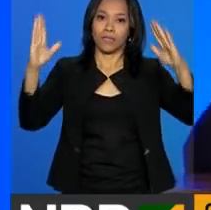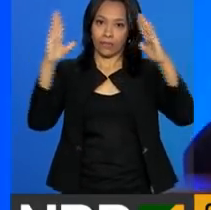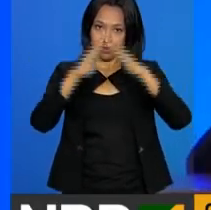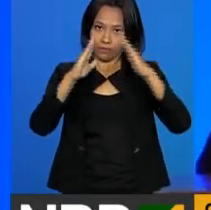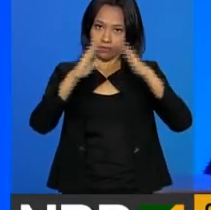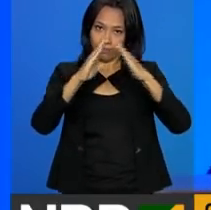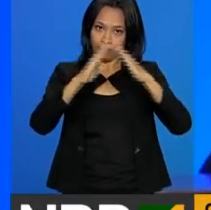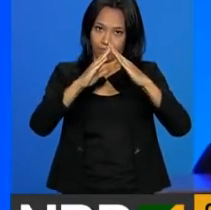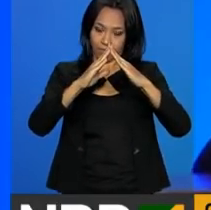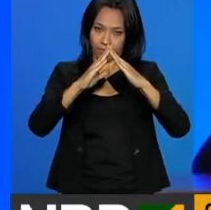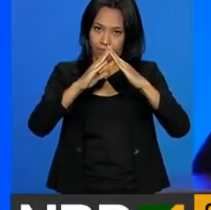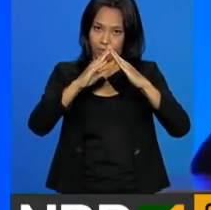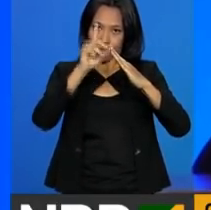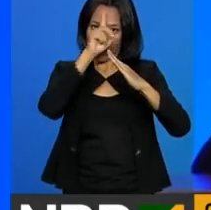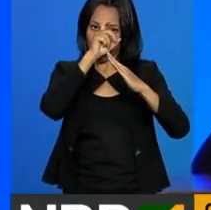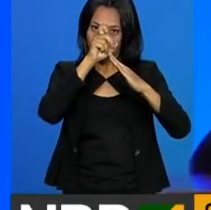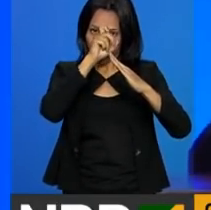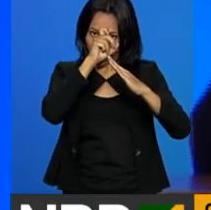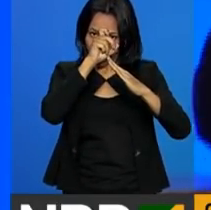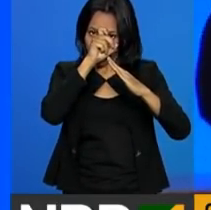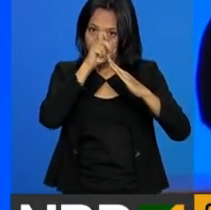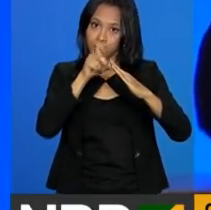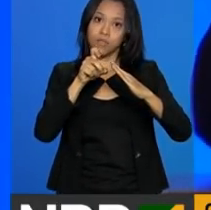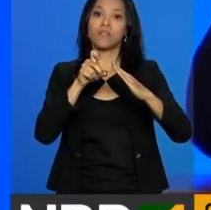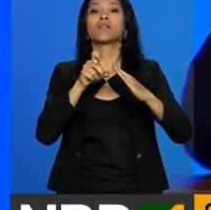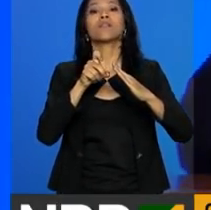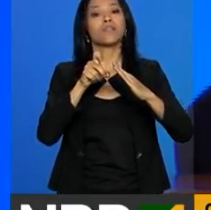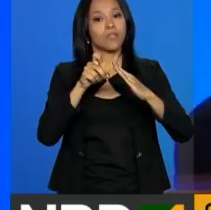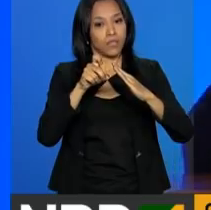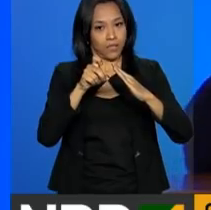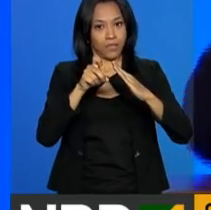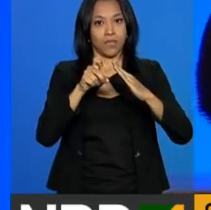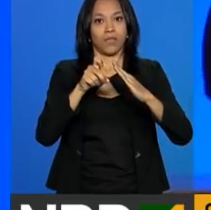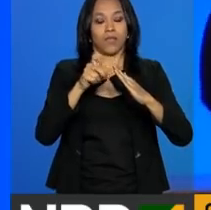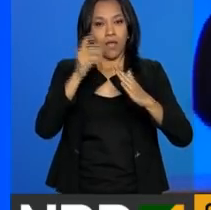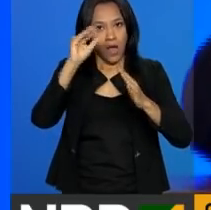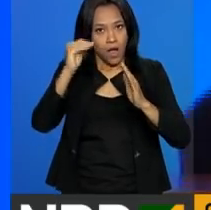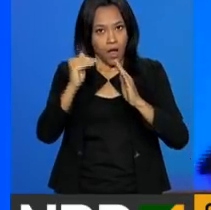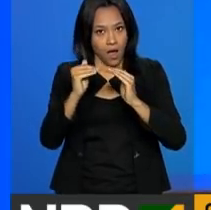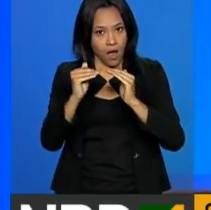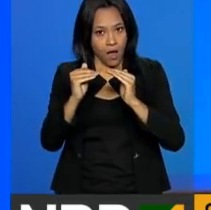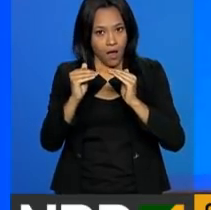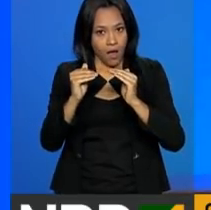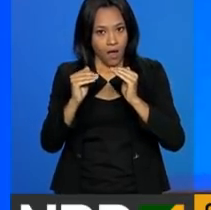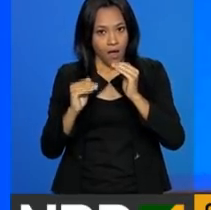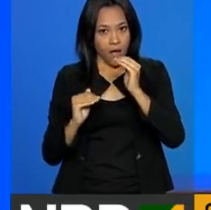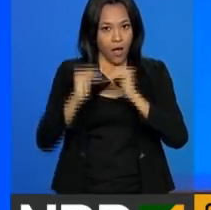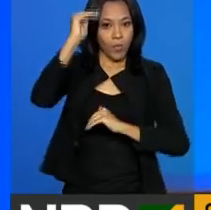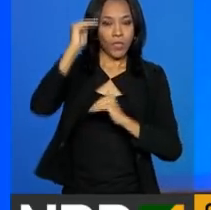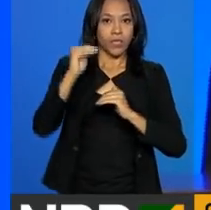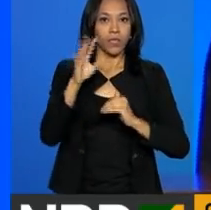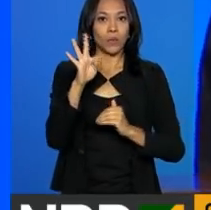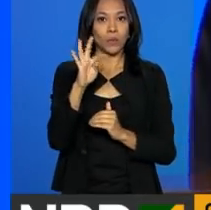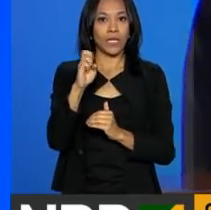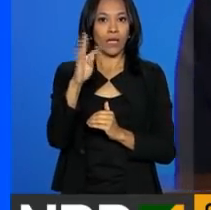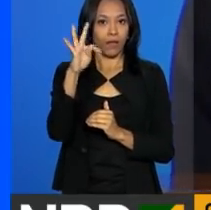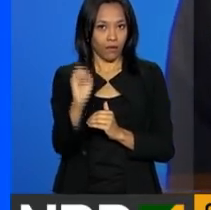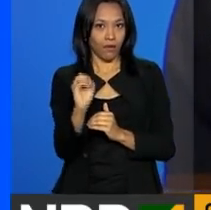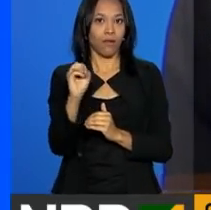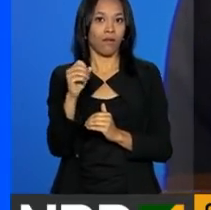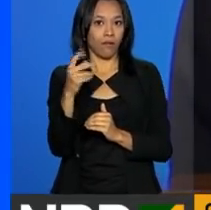teto não só das santas casas hospitais em geral aumentando o texto é que o poder público coloca